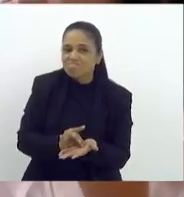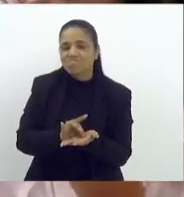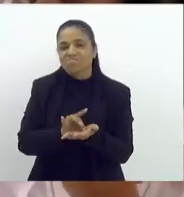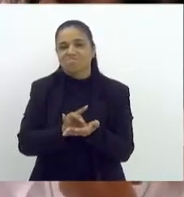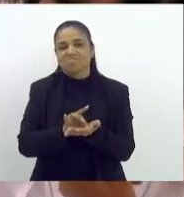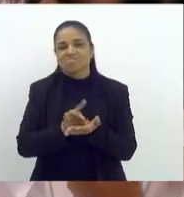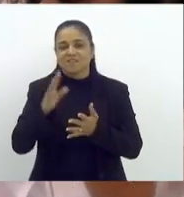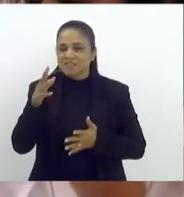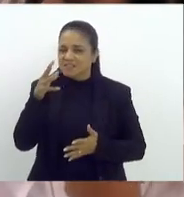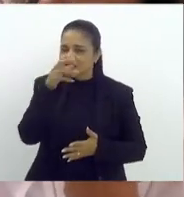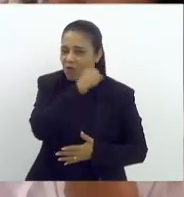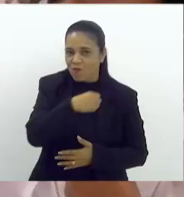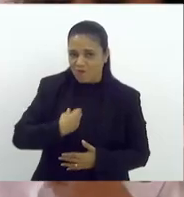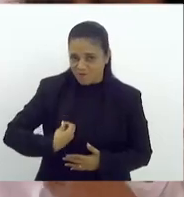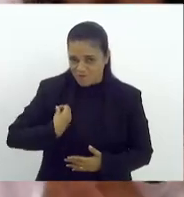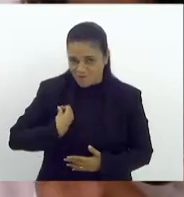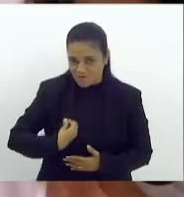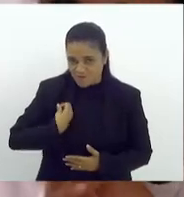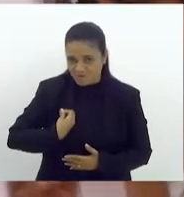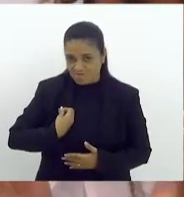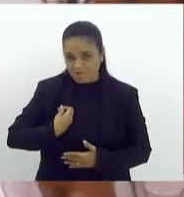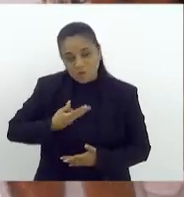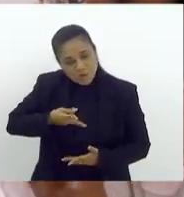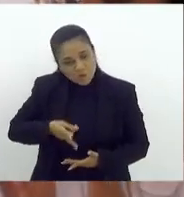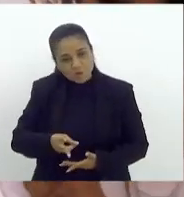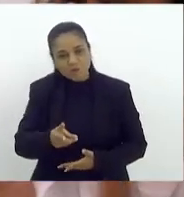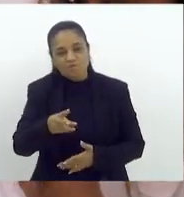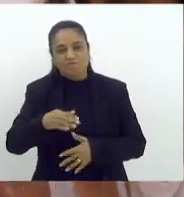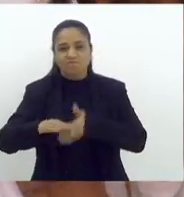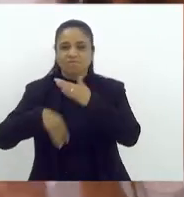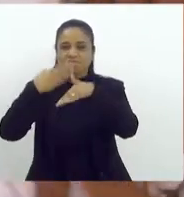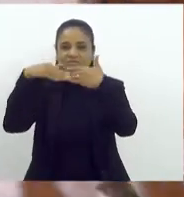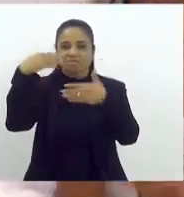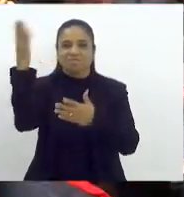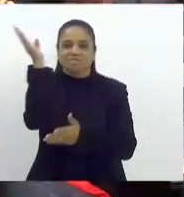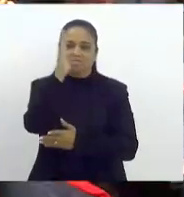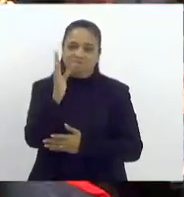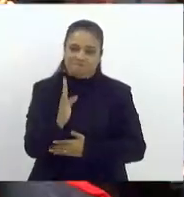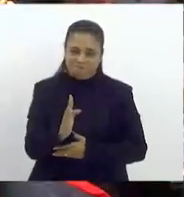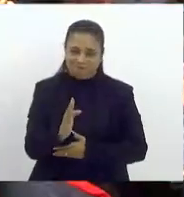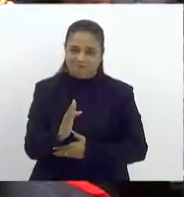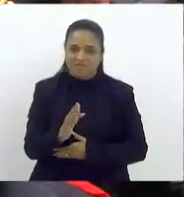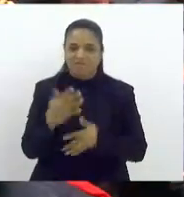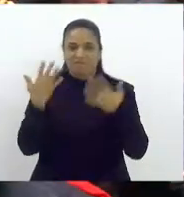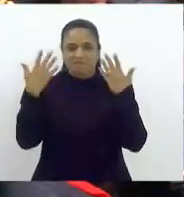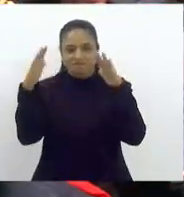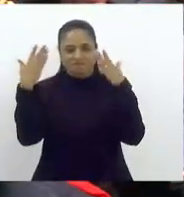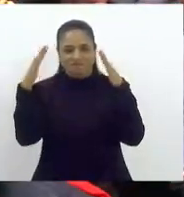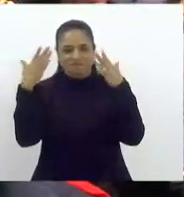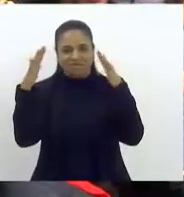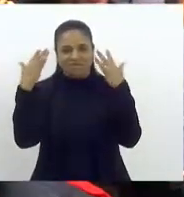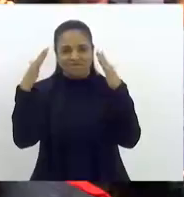salva vidas sigamos com a construção nacional é isso